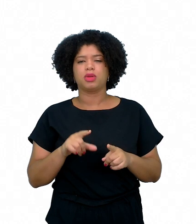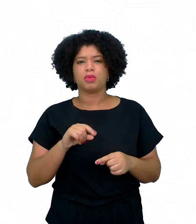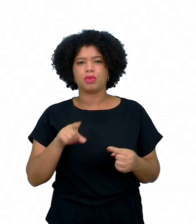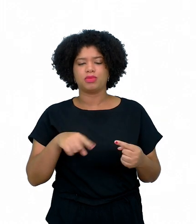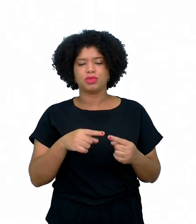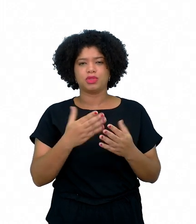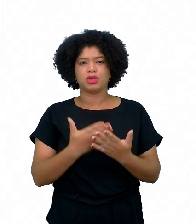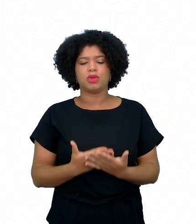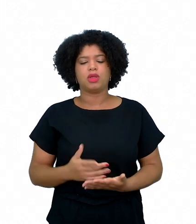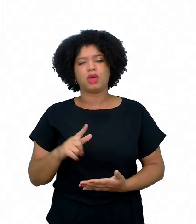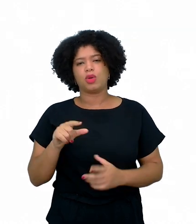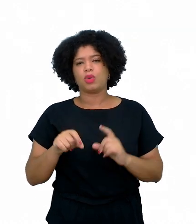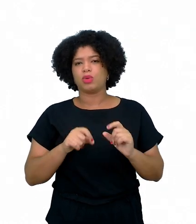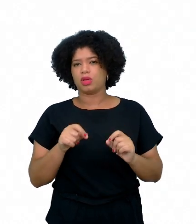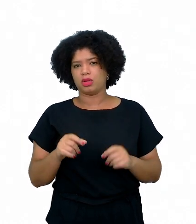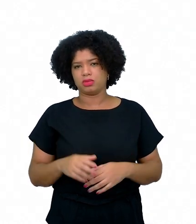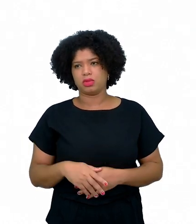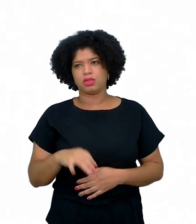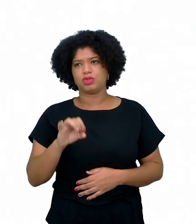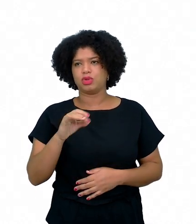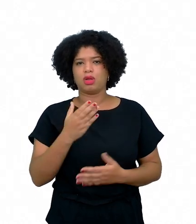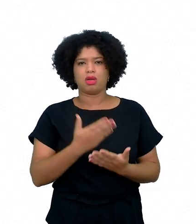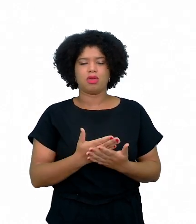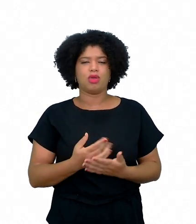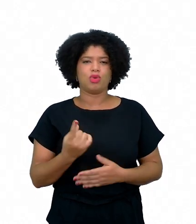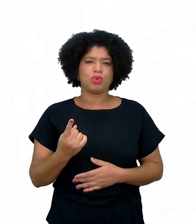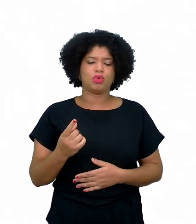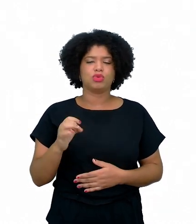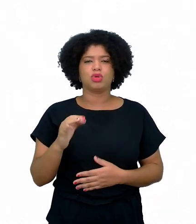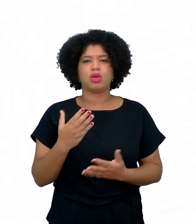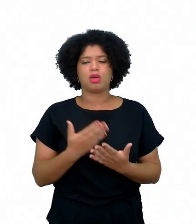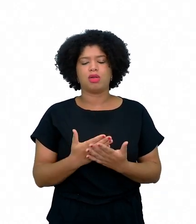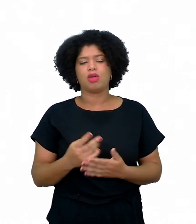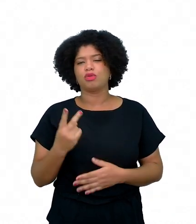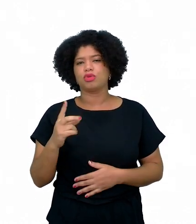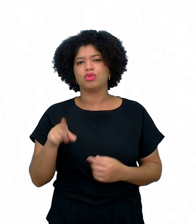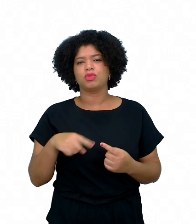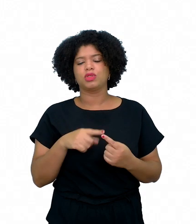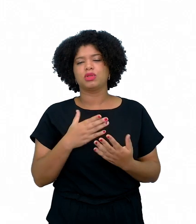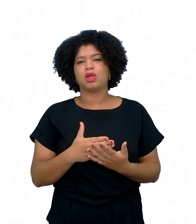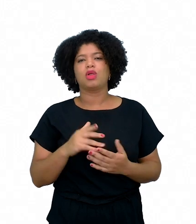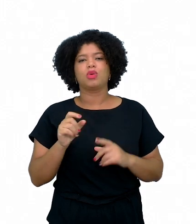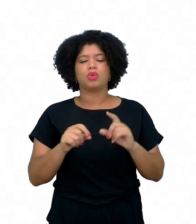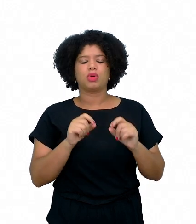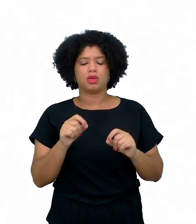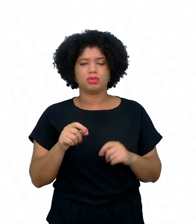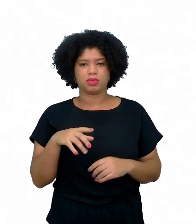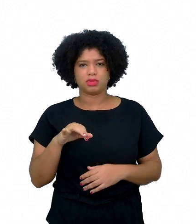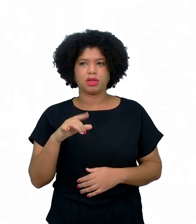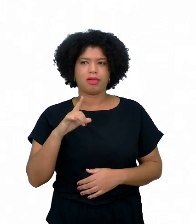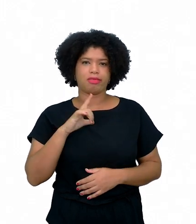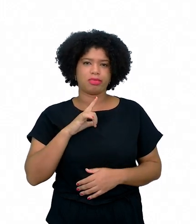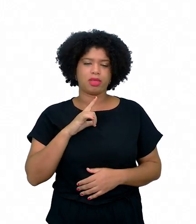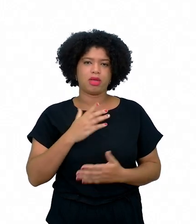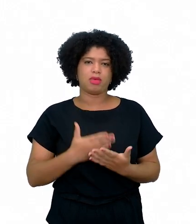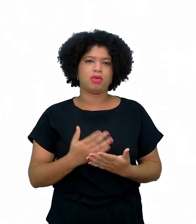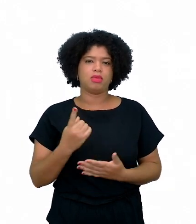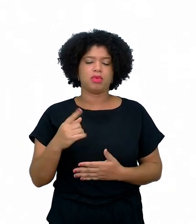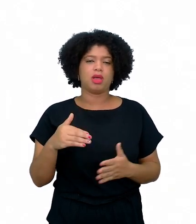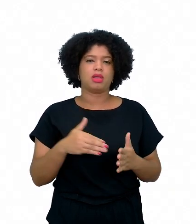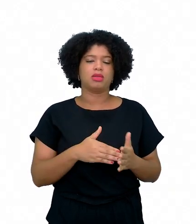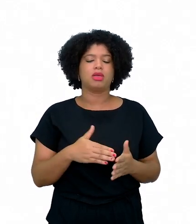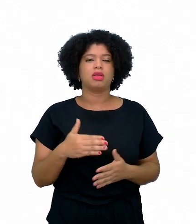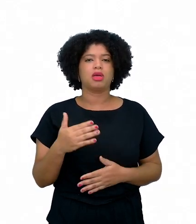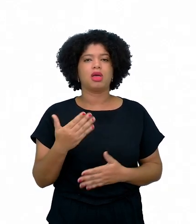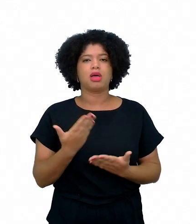objetivos das aulas, se eu for pegar só a aula 1 e só a aula 2, qual o objetivo dessa aula, se eu for pegar da aula 1 até a aula